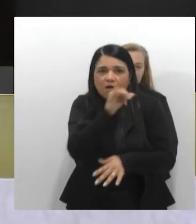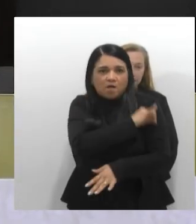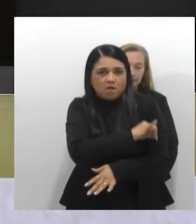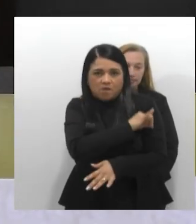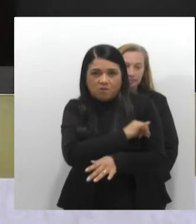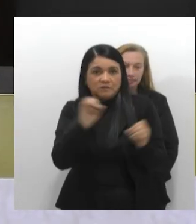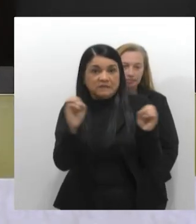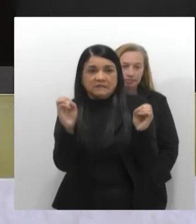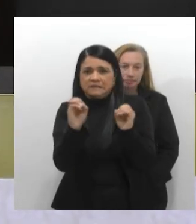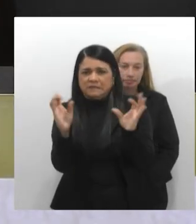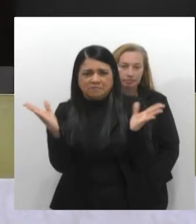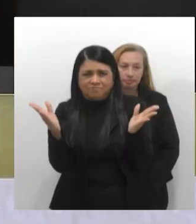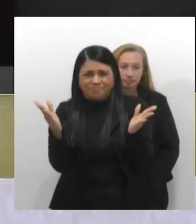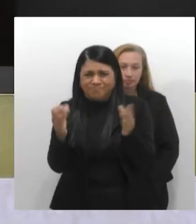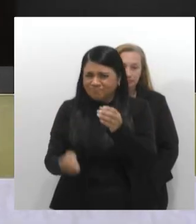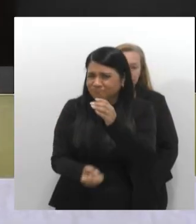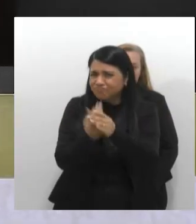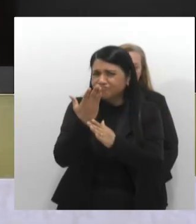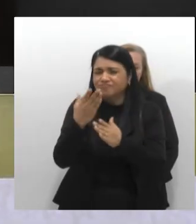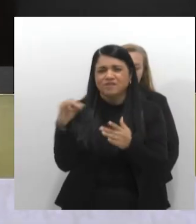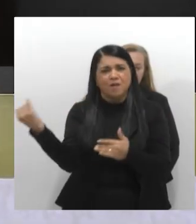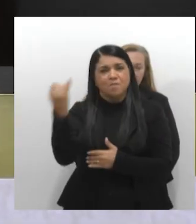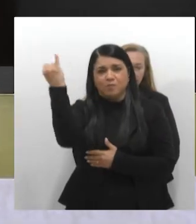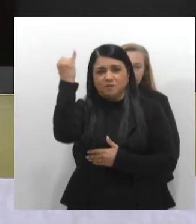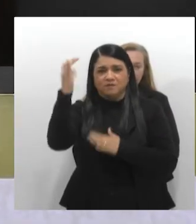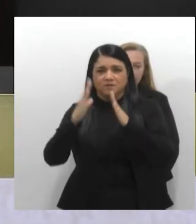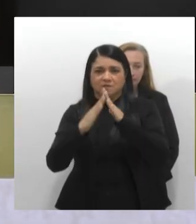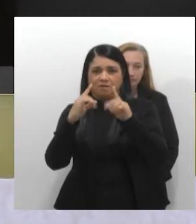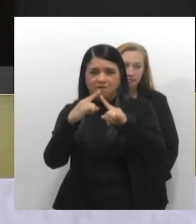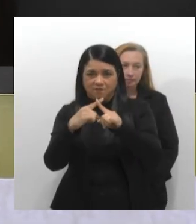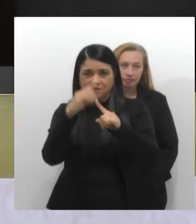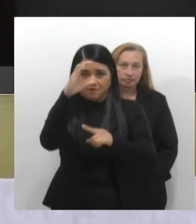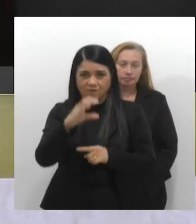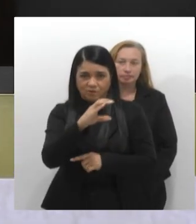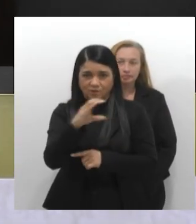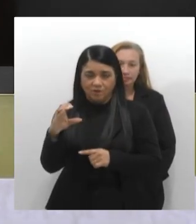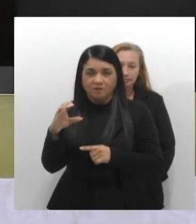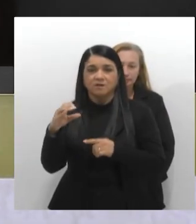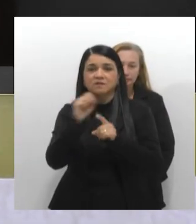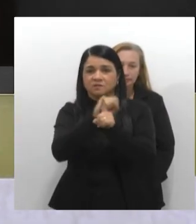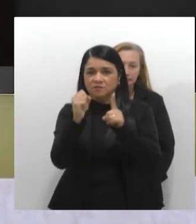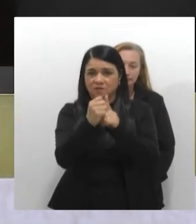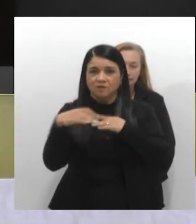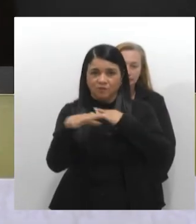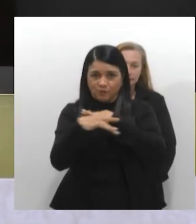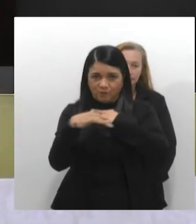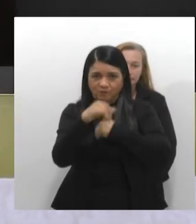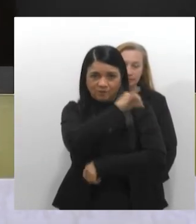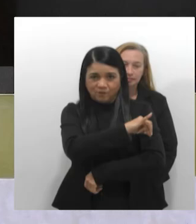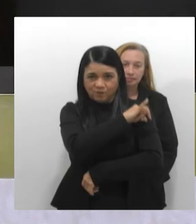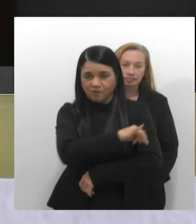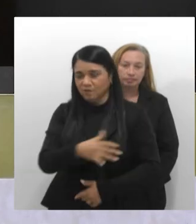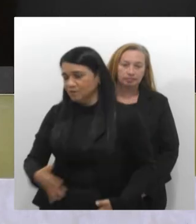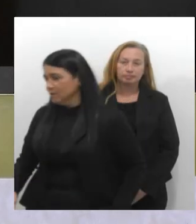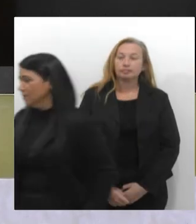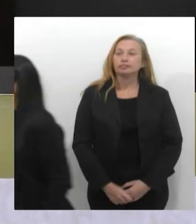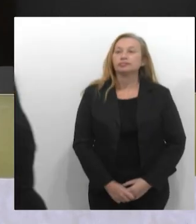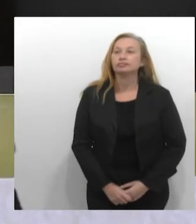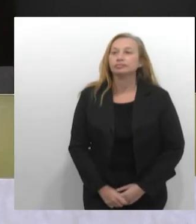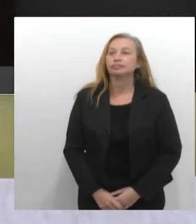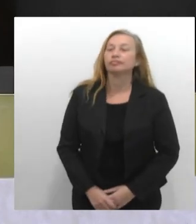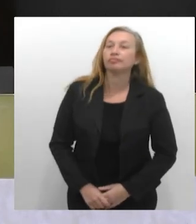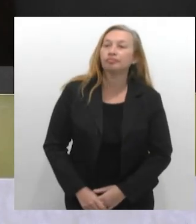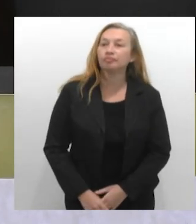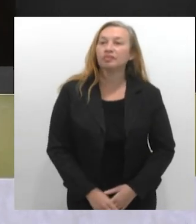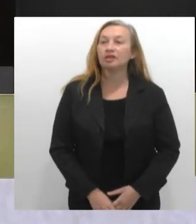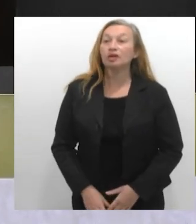sem falar da construção e da importância da nossa igreja nesta sociedade que hoje nós vivemos. E é tão